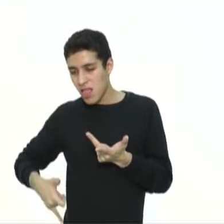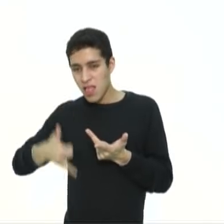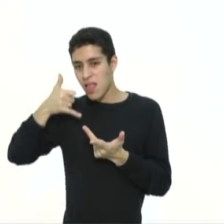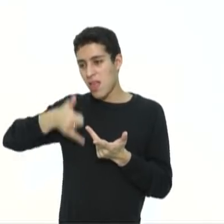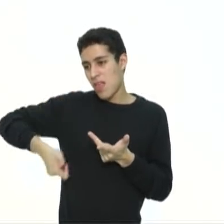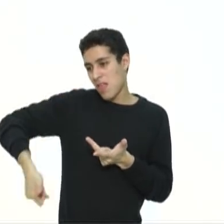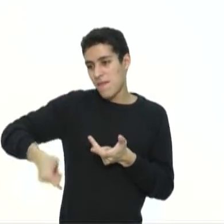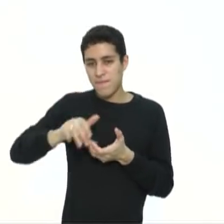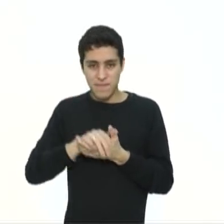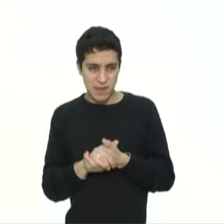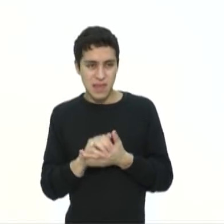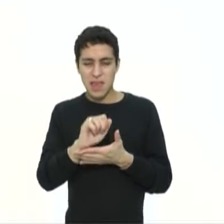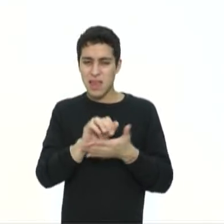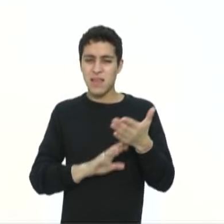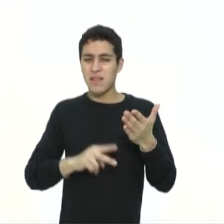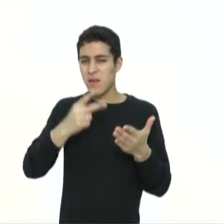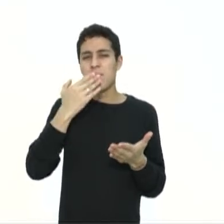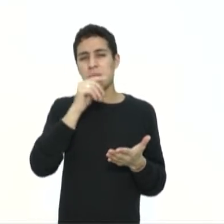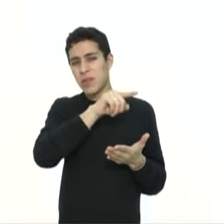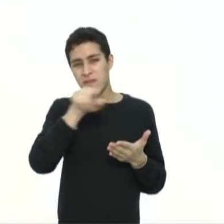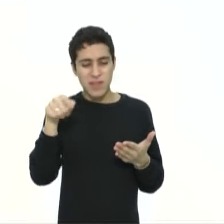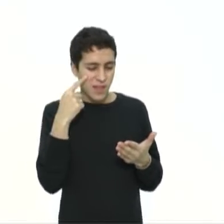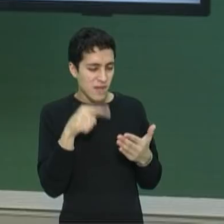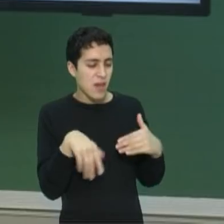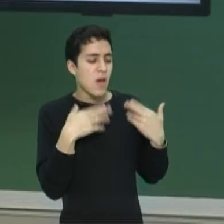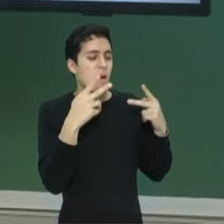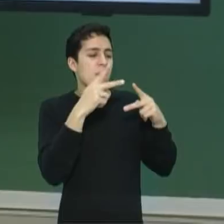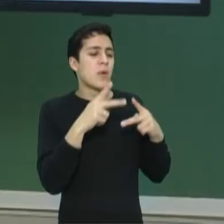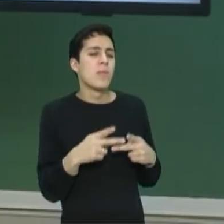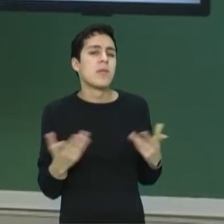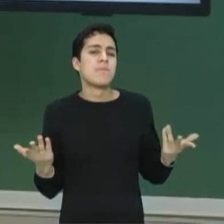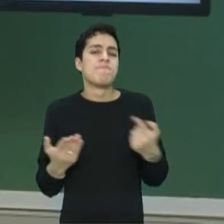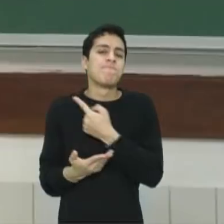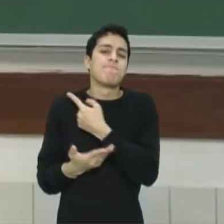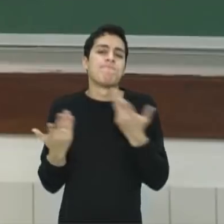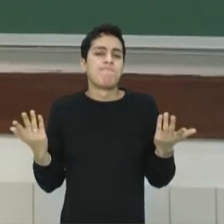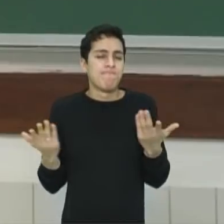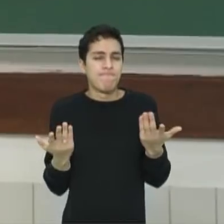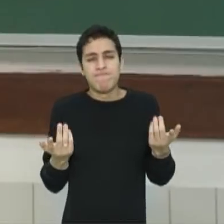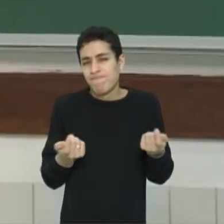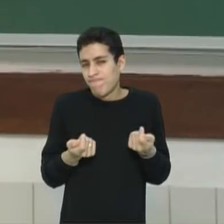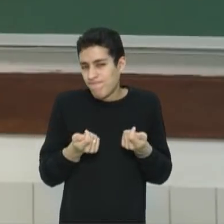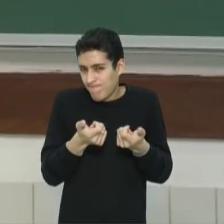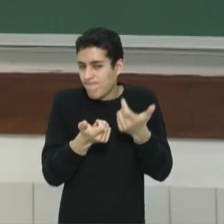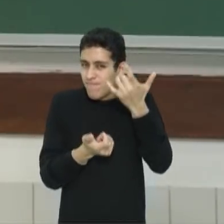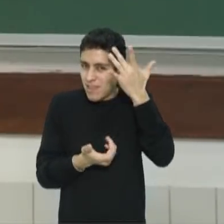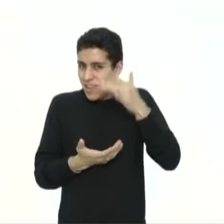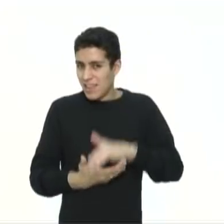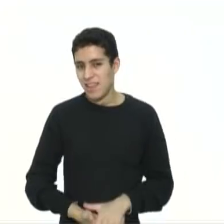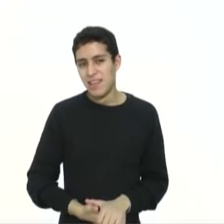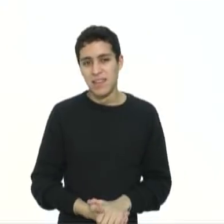Exercício 2. Vou pedir para vocês localizarem a preposição nessa tirinha. Essa tá de brinde, hein, pessoal?